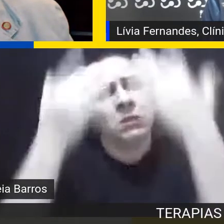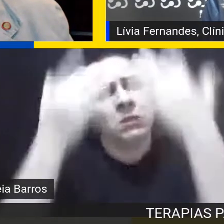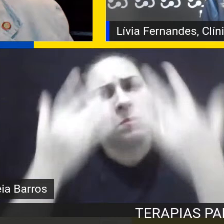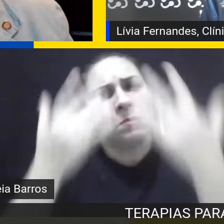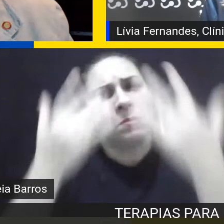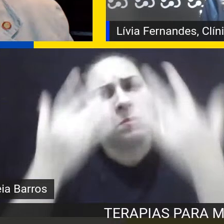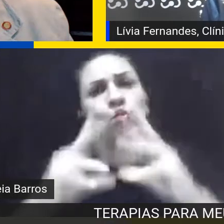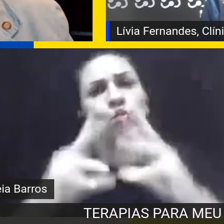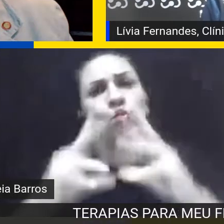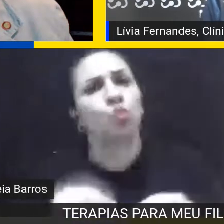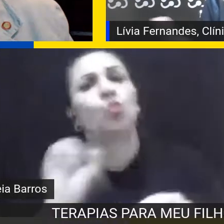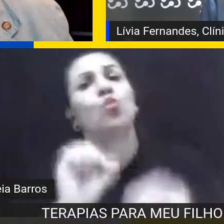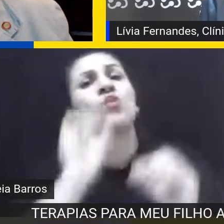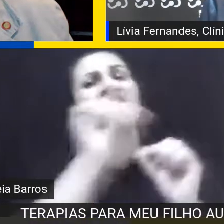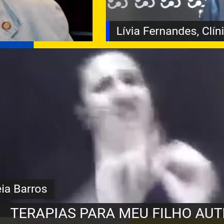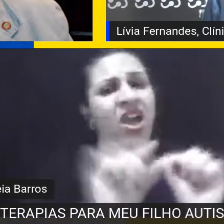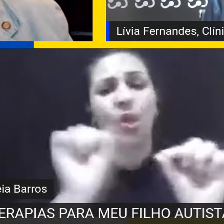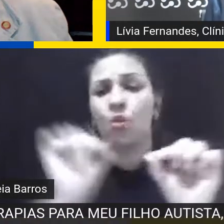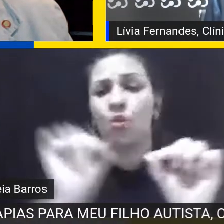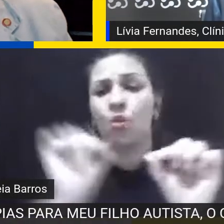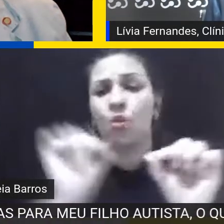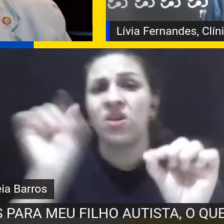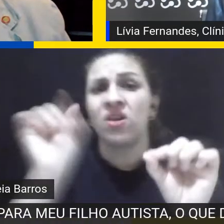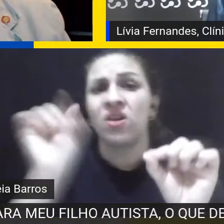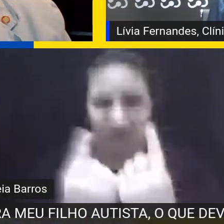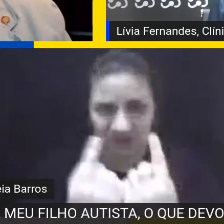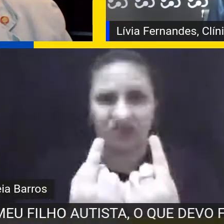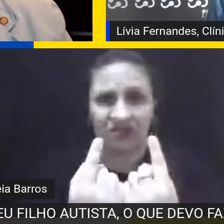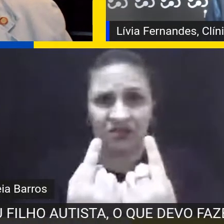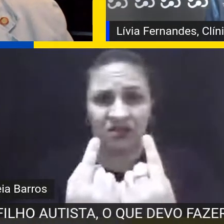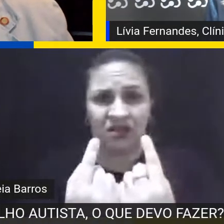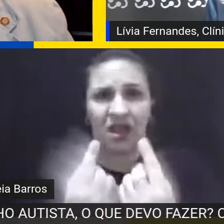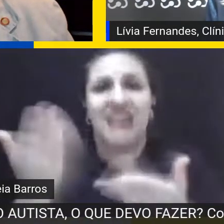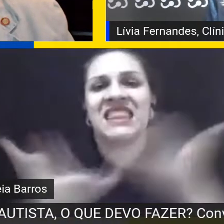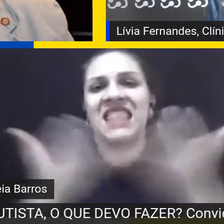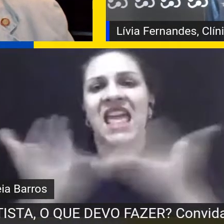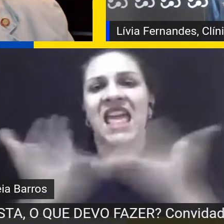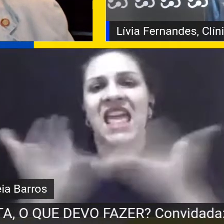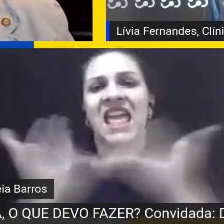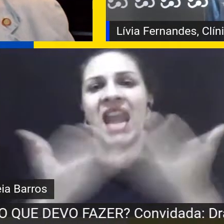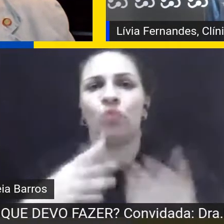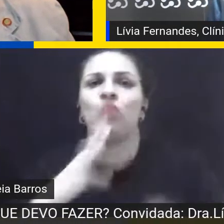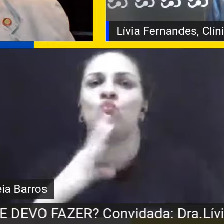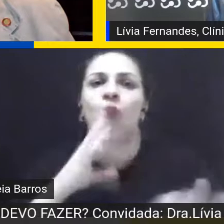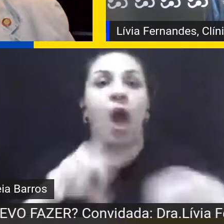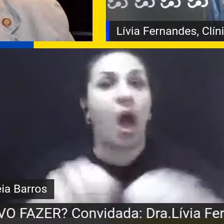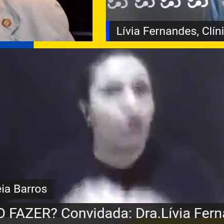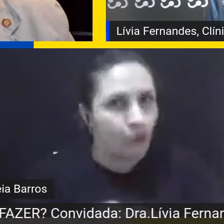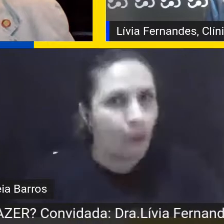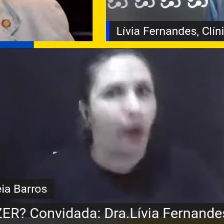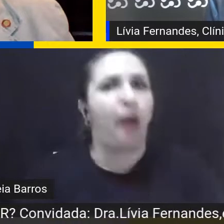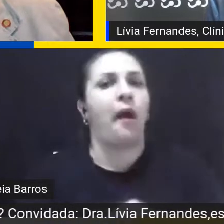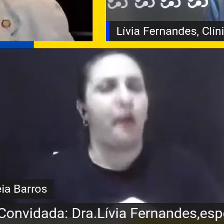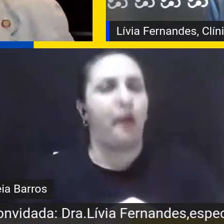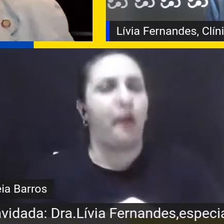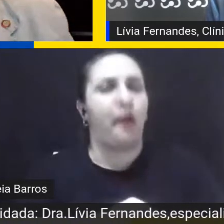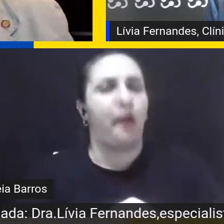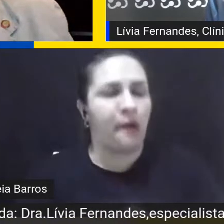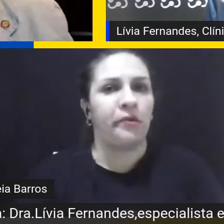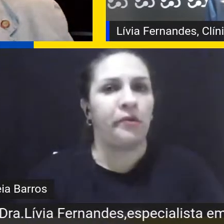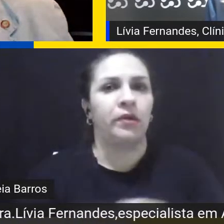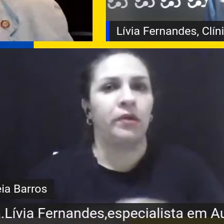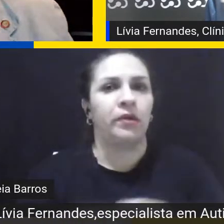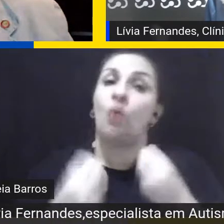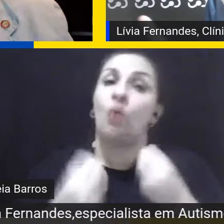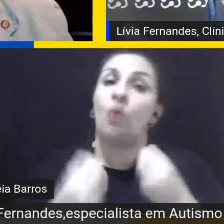que possivelmente possa ter as duas habilitações, e aí ele traz, né, a questão de,